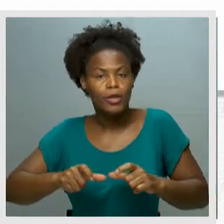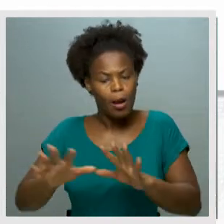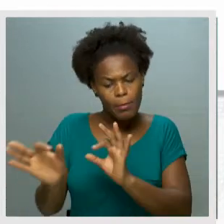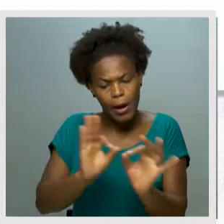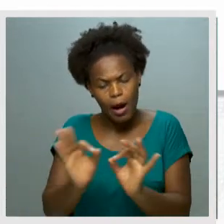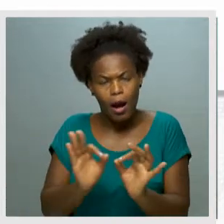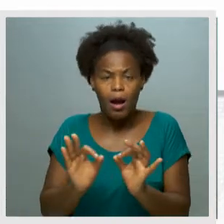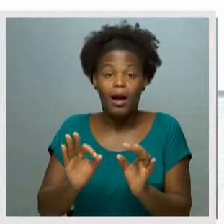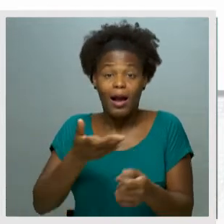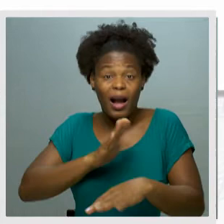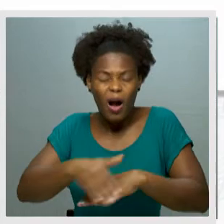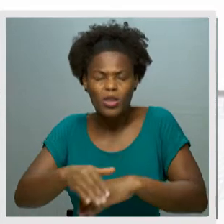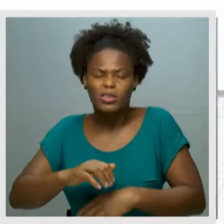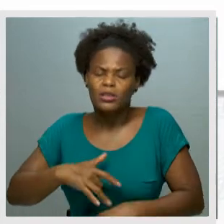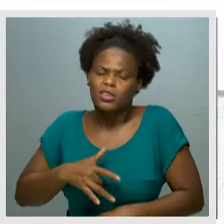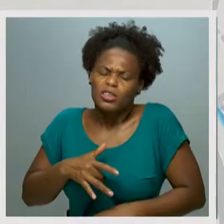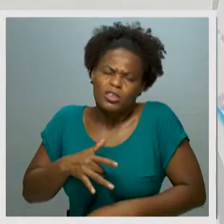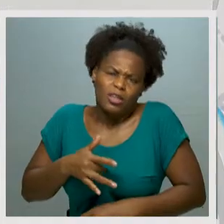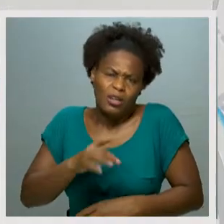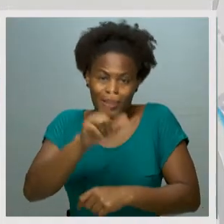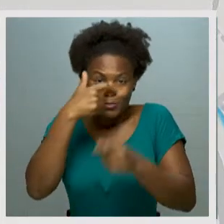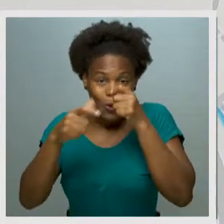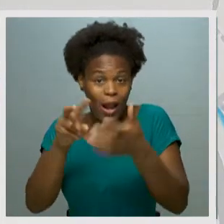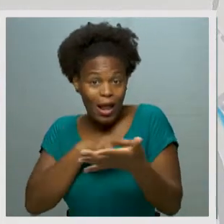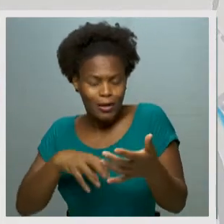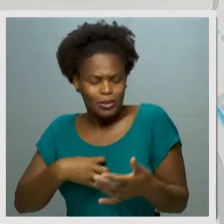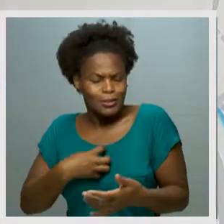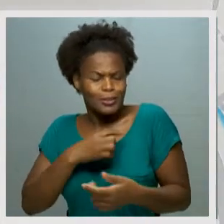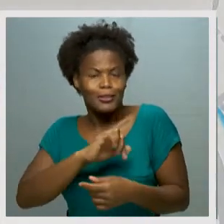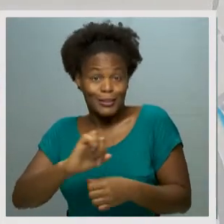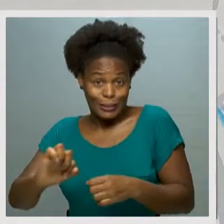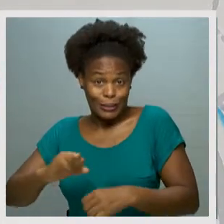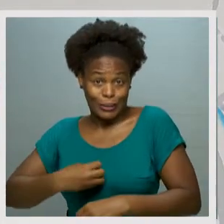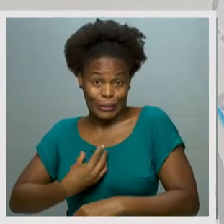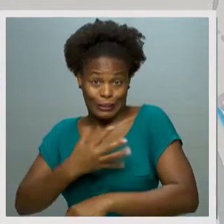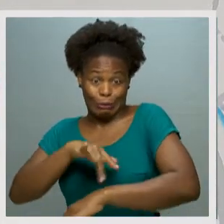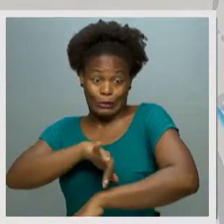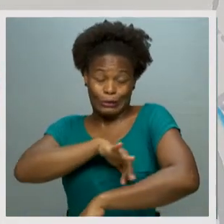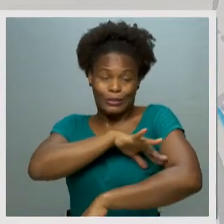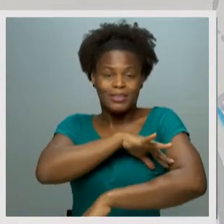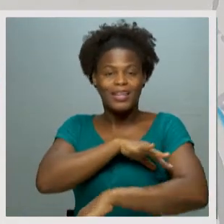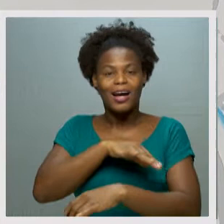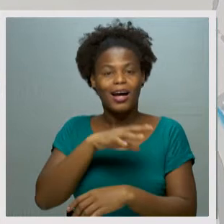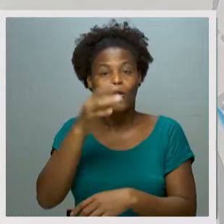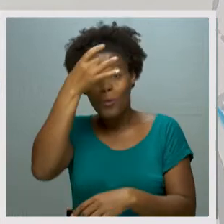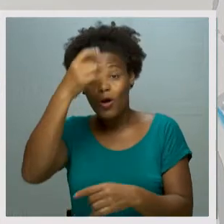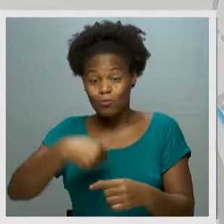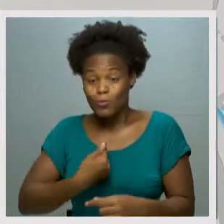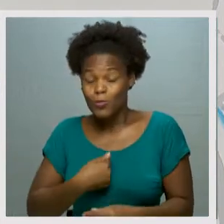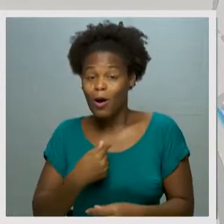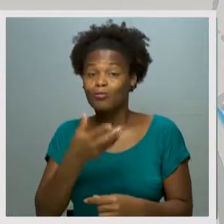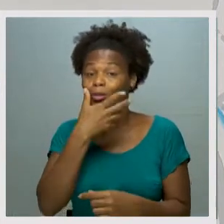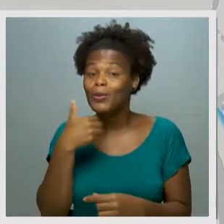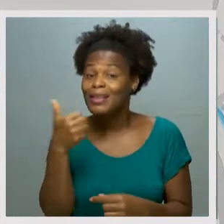a causar emoções no leitor. Havíamos explicado isto. A subjetividade, a criatividade, a estética do